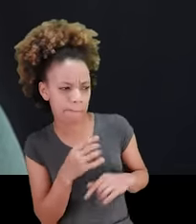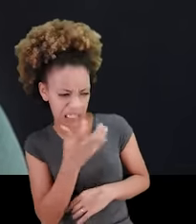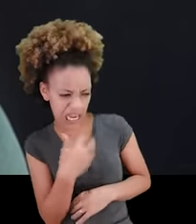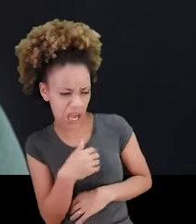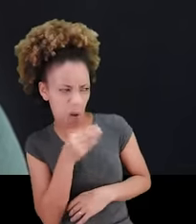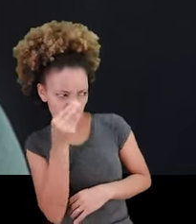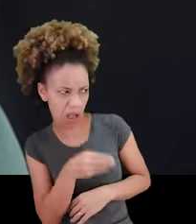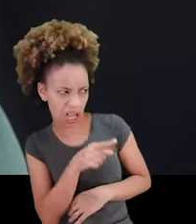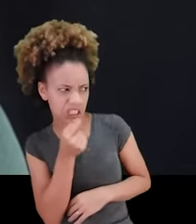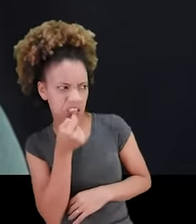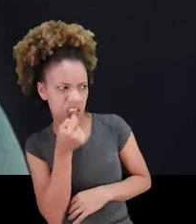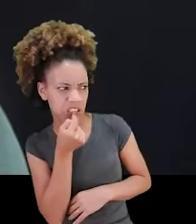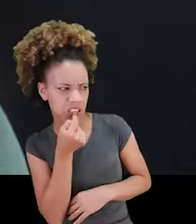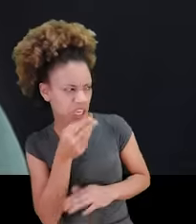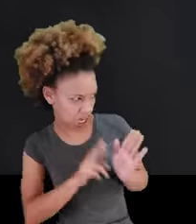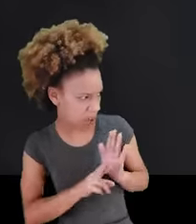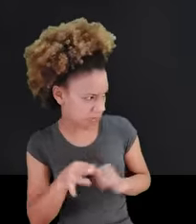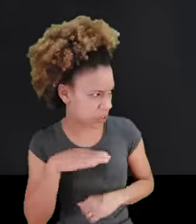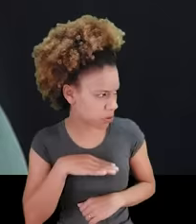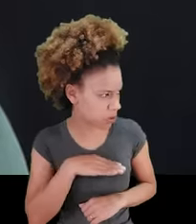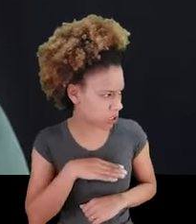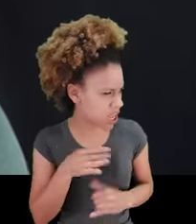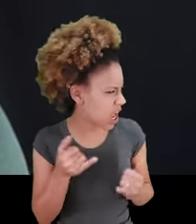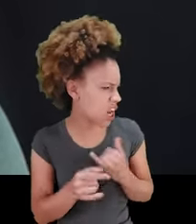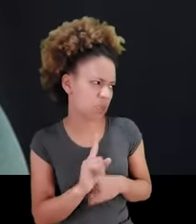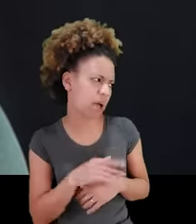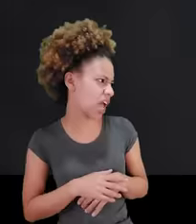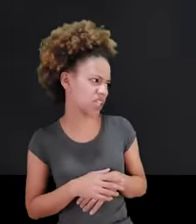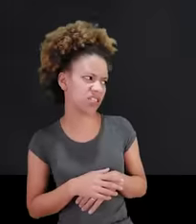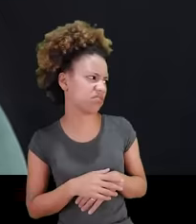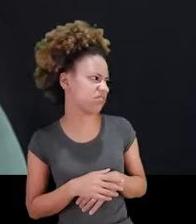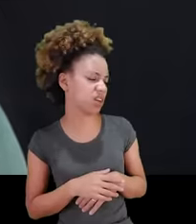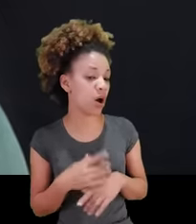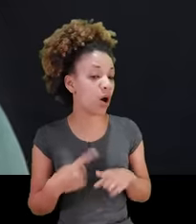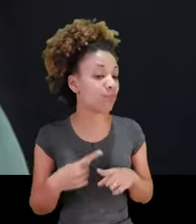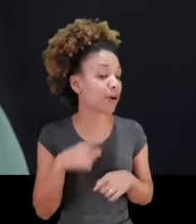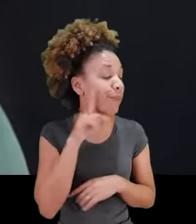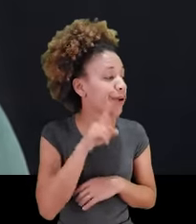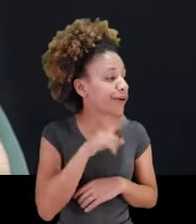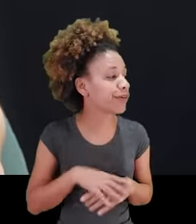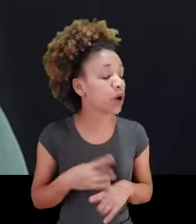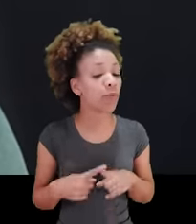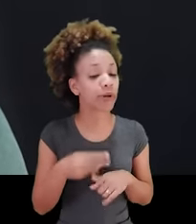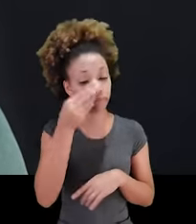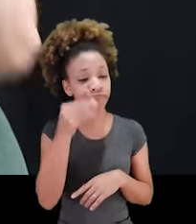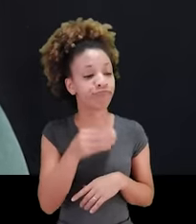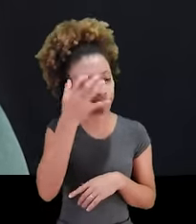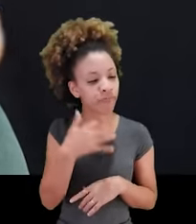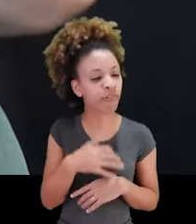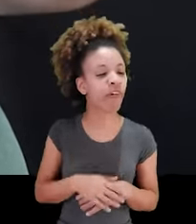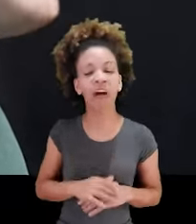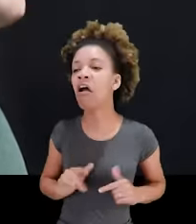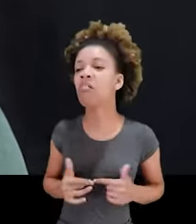arrogante. Sabe? Ele representa o português. Ele não parece um português pra gente. Yeah. Porque ele parece um americano. Porque sim. Ele é muito arrogante, ele é muito, eu